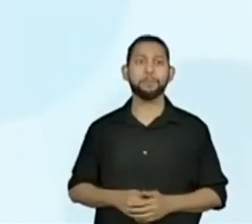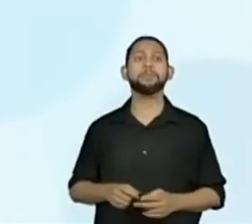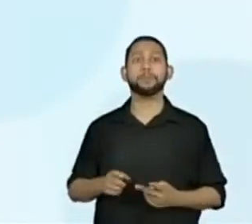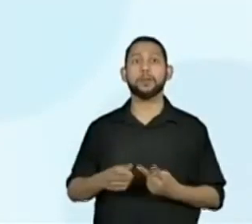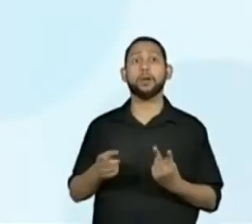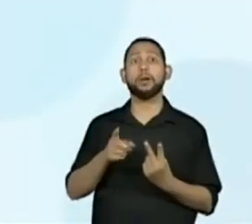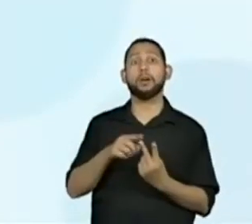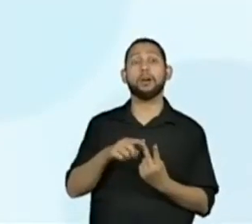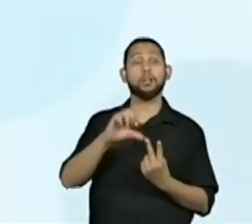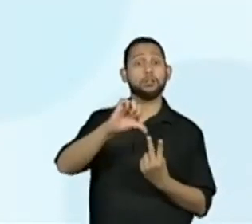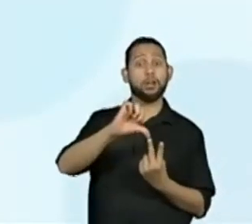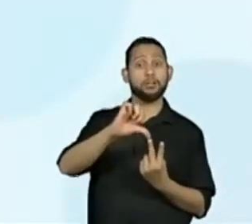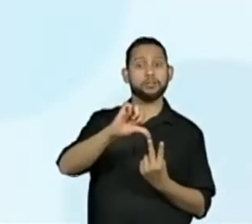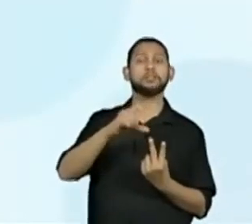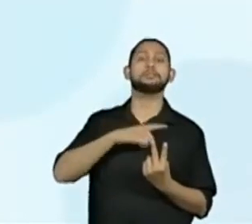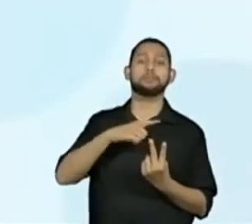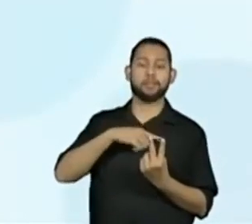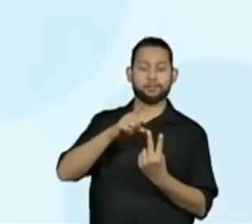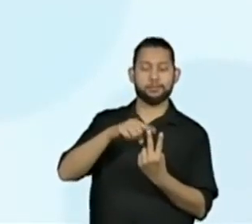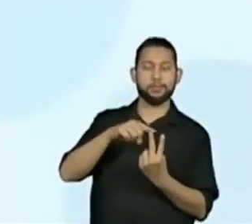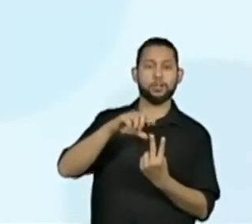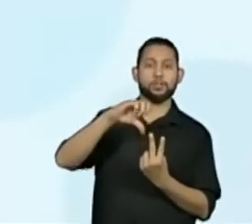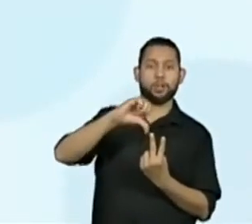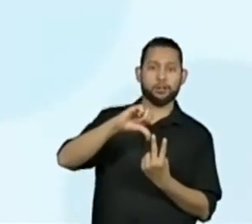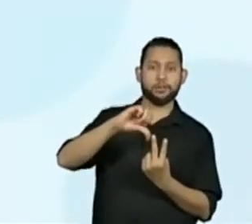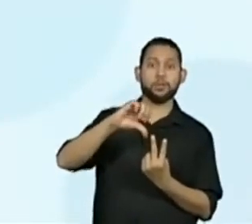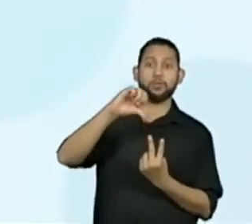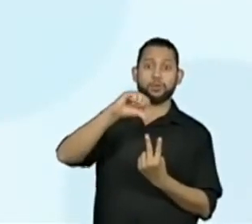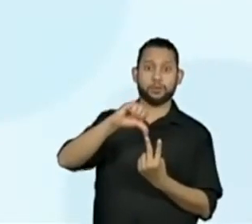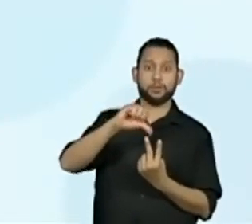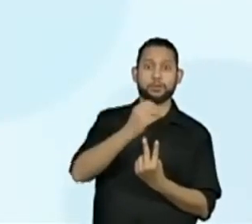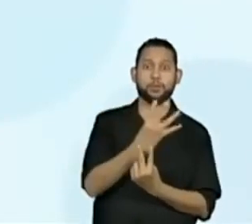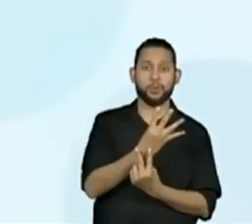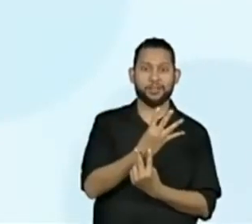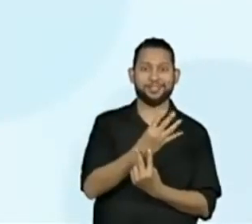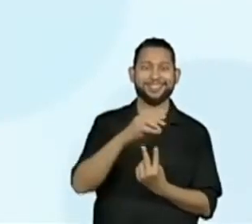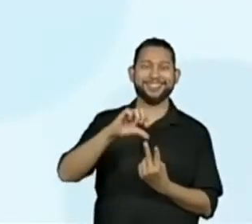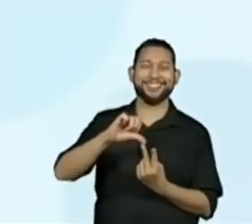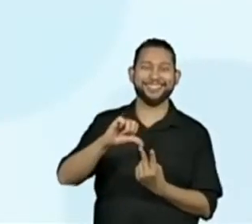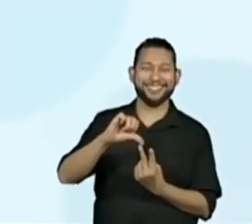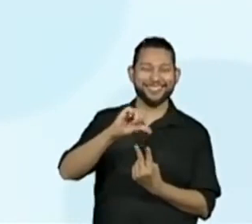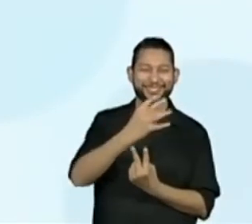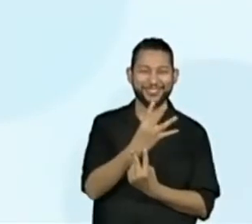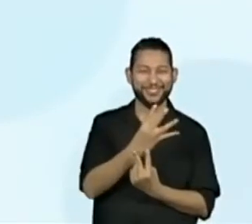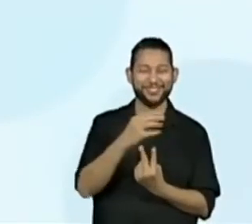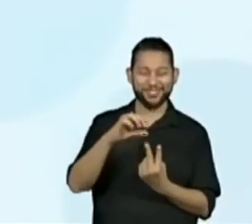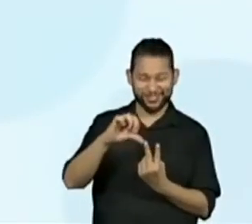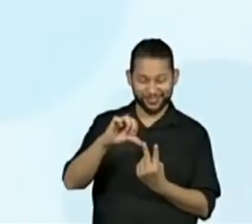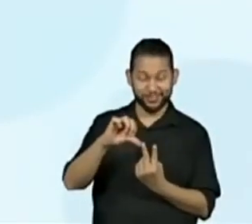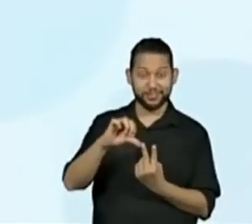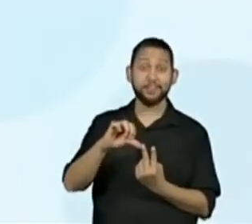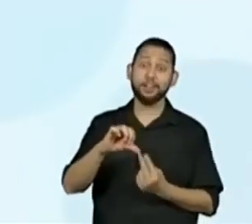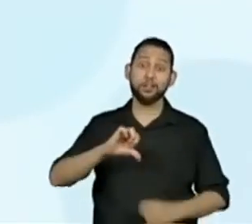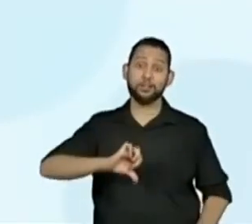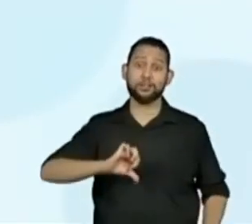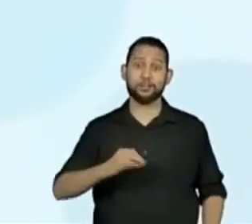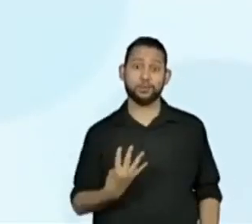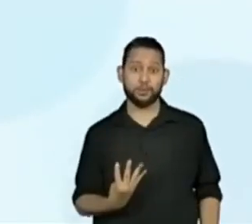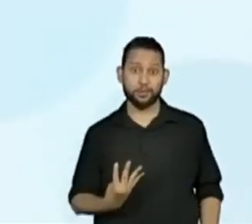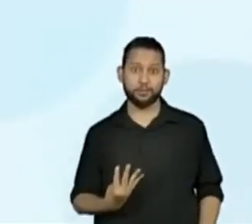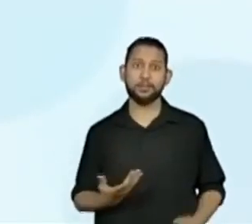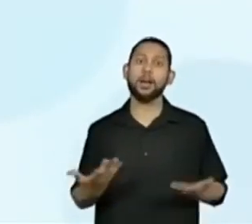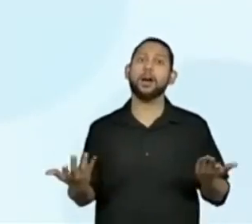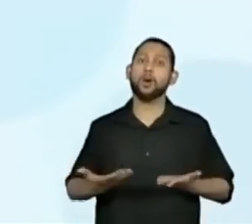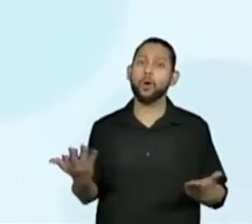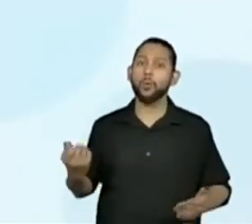9. Olha aí, a dezena do 9, que é a 94, 9 dezenas. E 4 unidades. E por fim ficaram